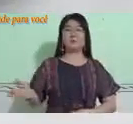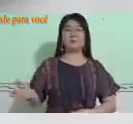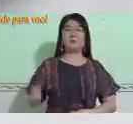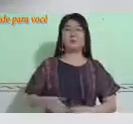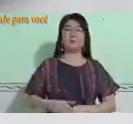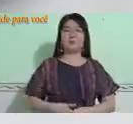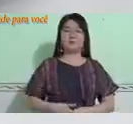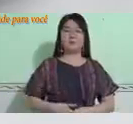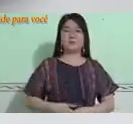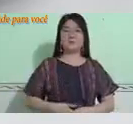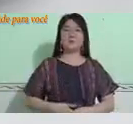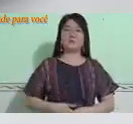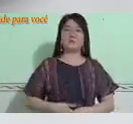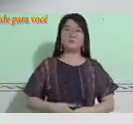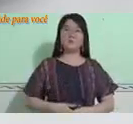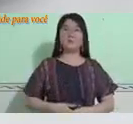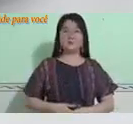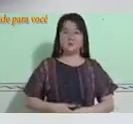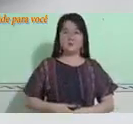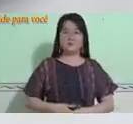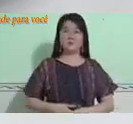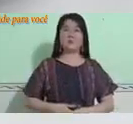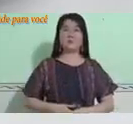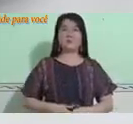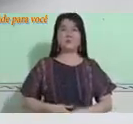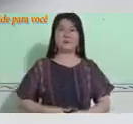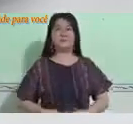vermelhidão e coceira, inchaço e descamação.